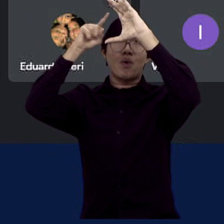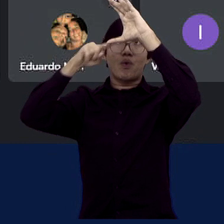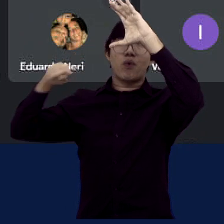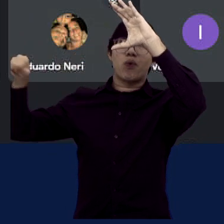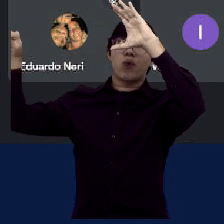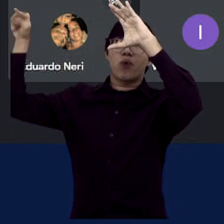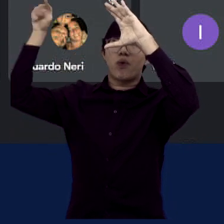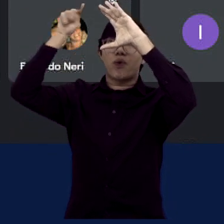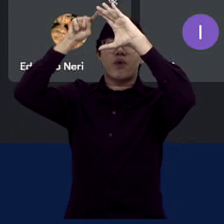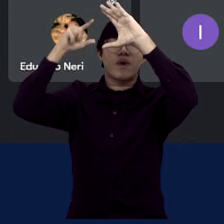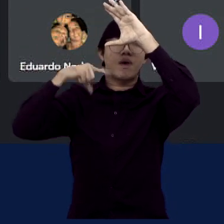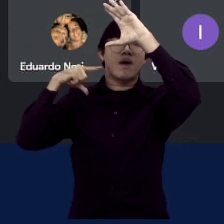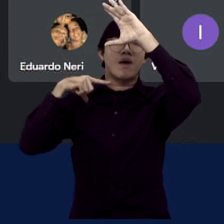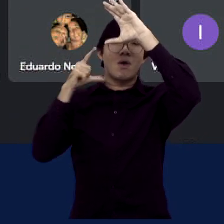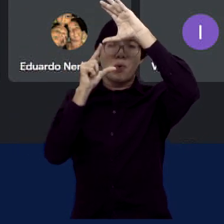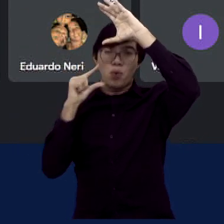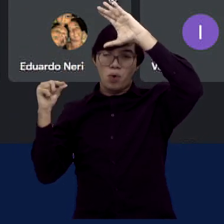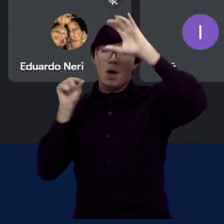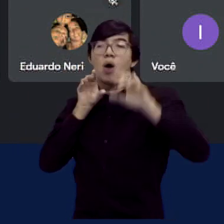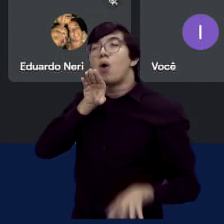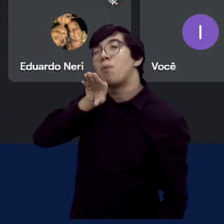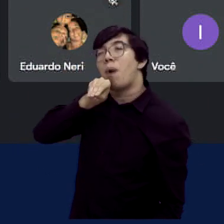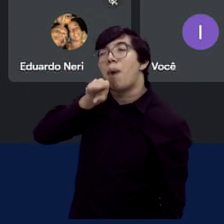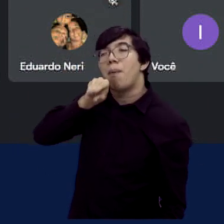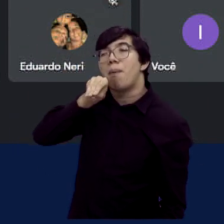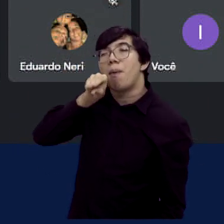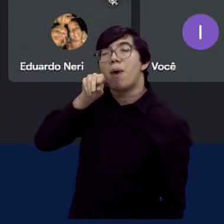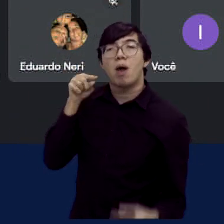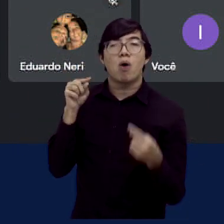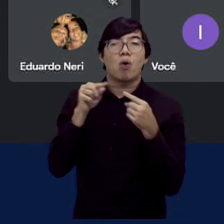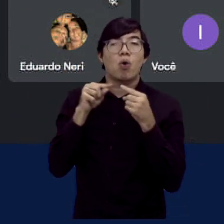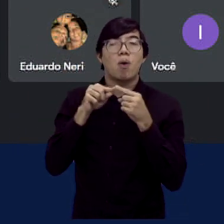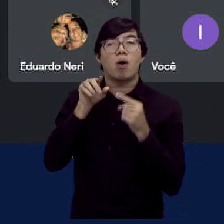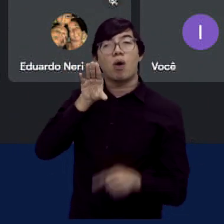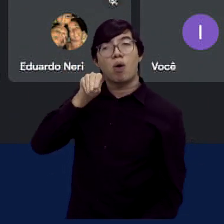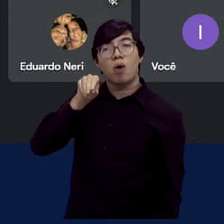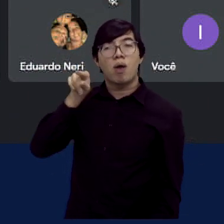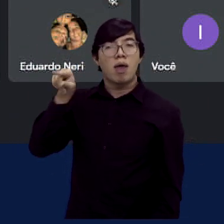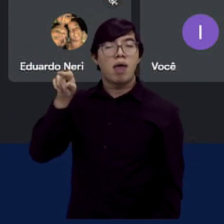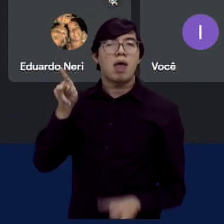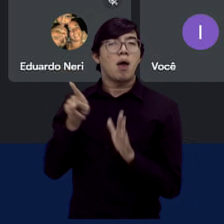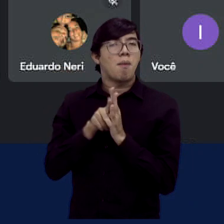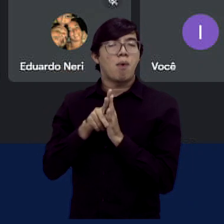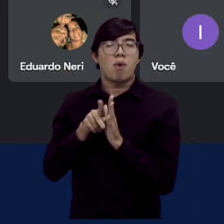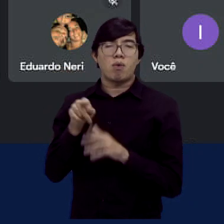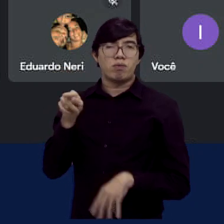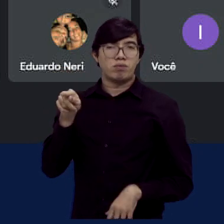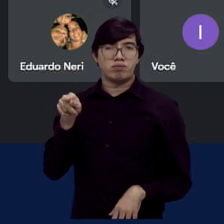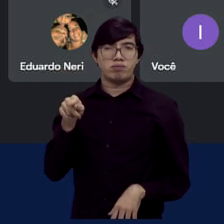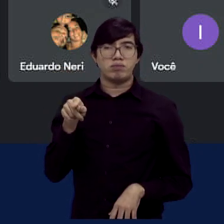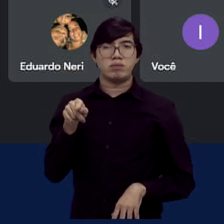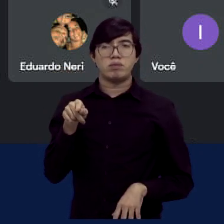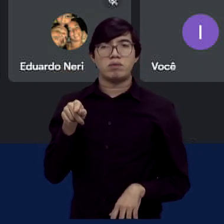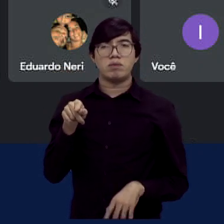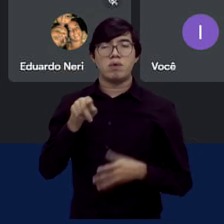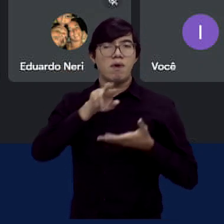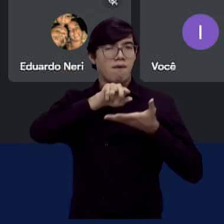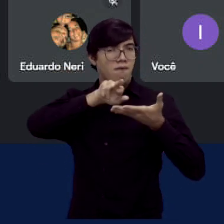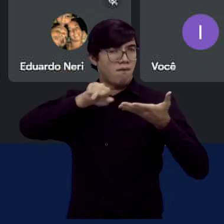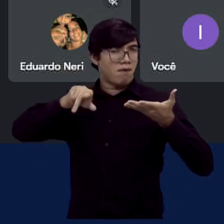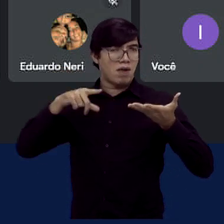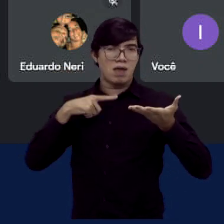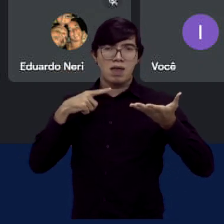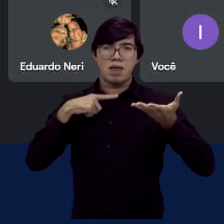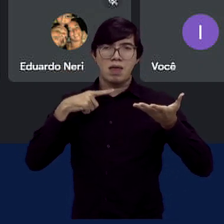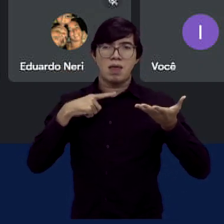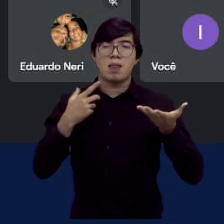outro, certo? Então esse costuma ser o balão tradicional, mas ele pode ser de muitas formas, ele pode ser cheio de pontas para dizer que